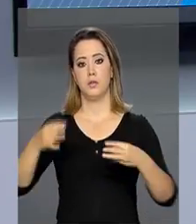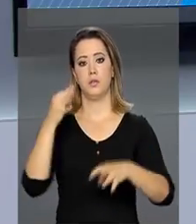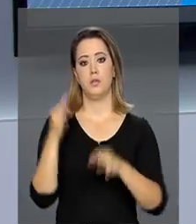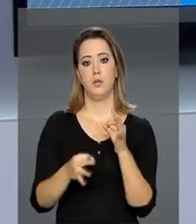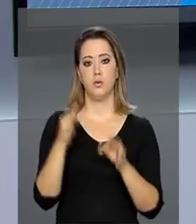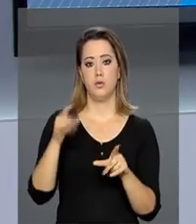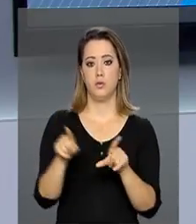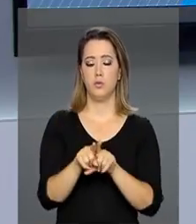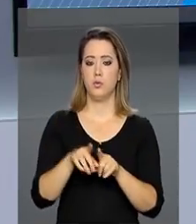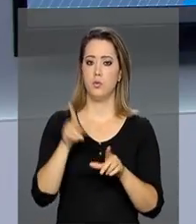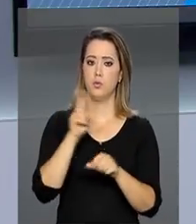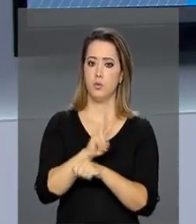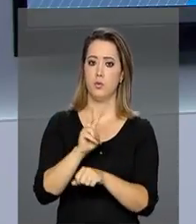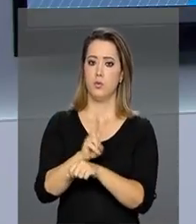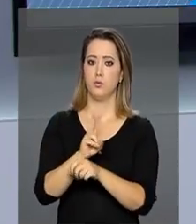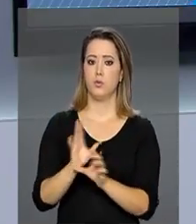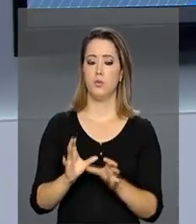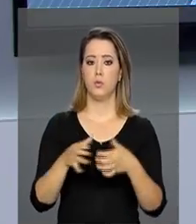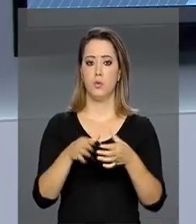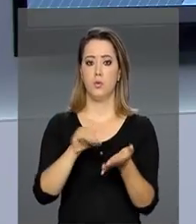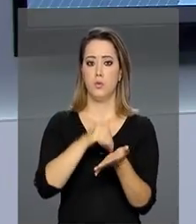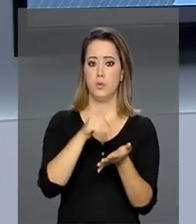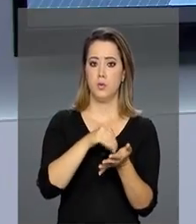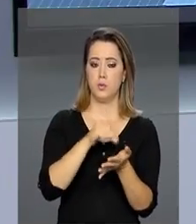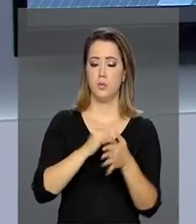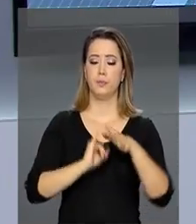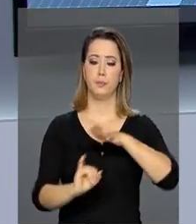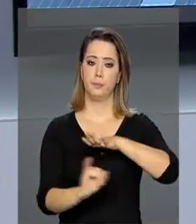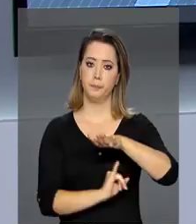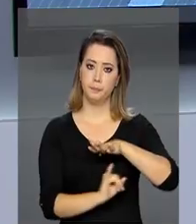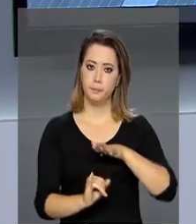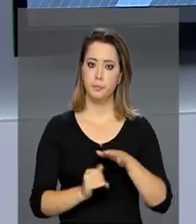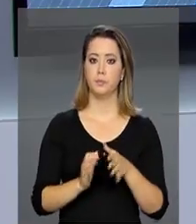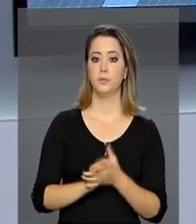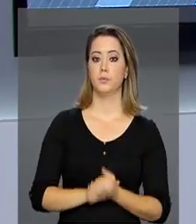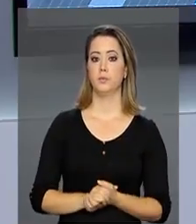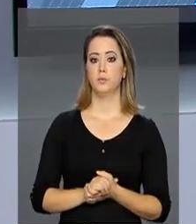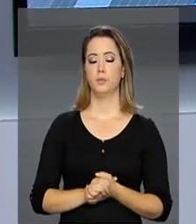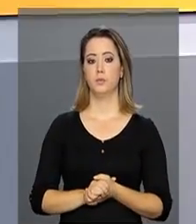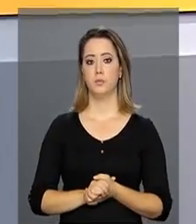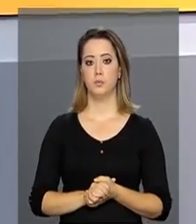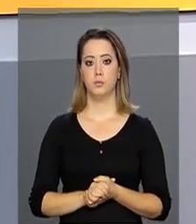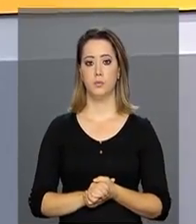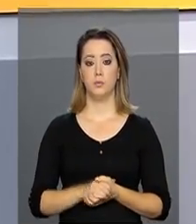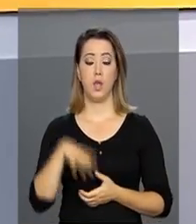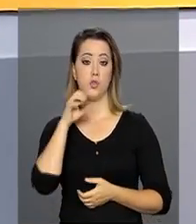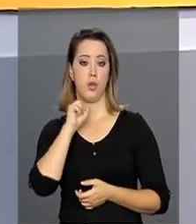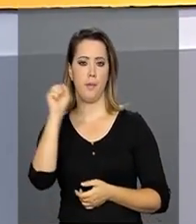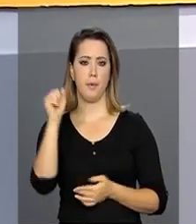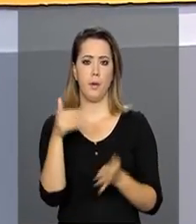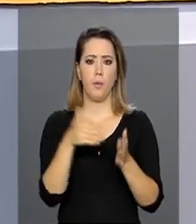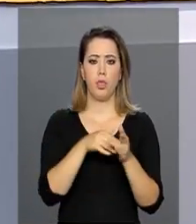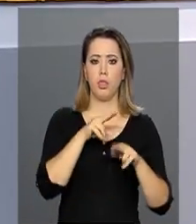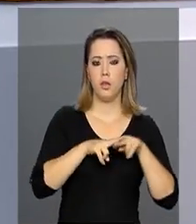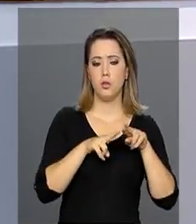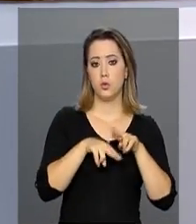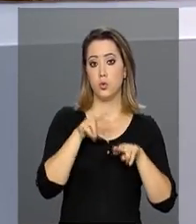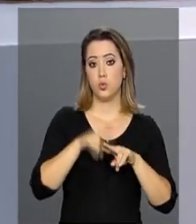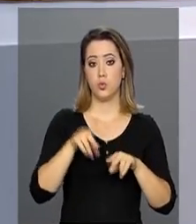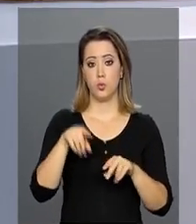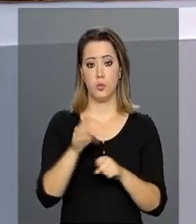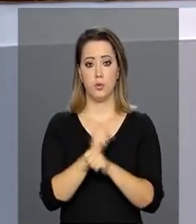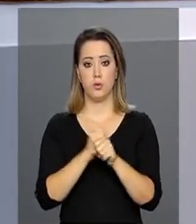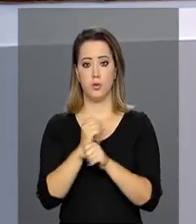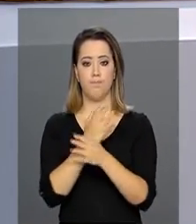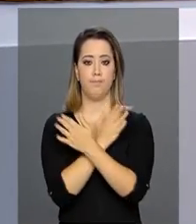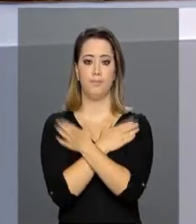Justiça da defesa e do gabinete de segurança institucional de Abril a Junho deste ano a taa de